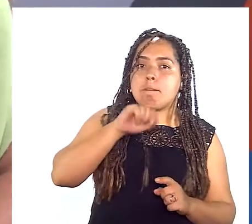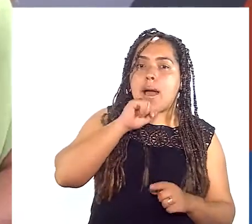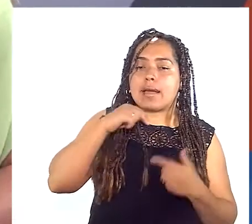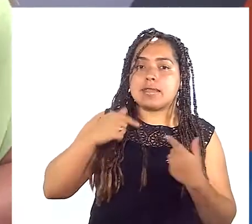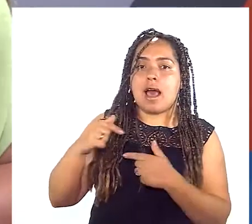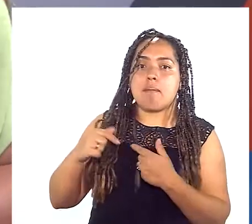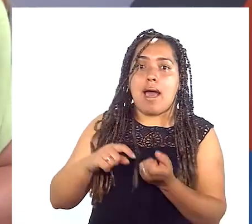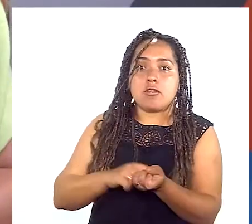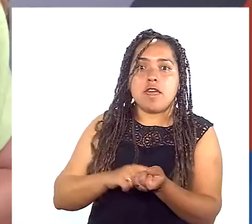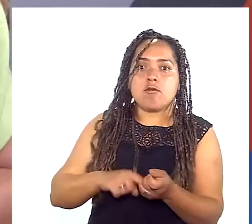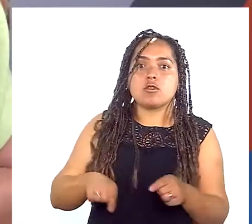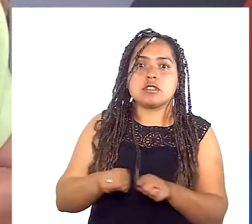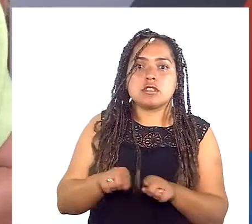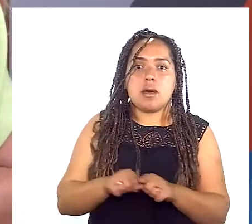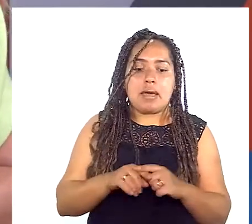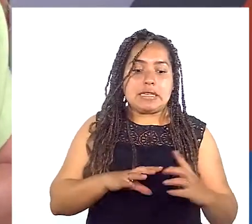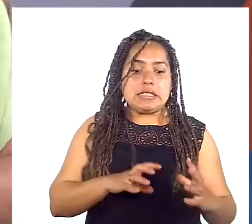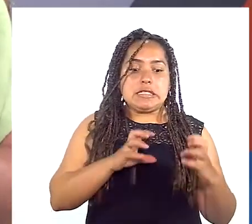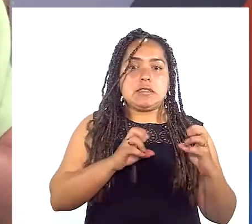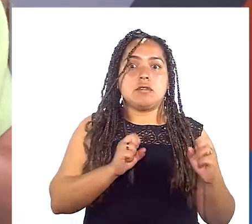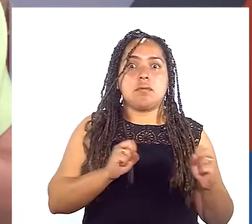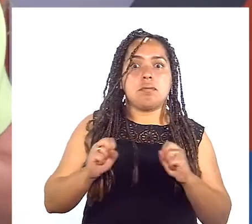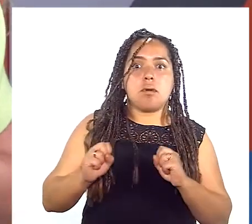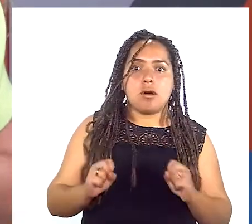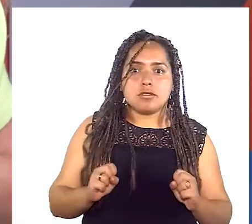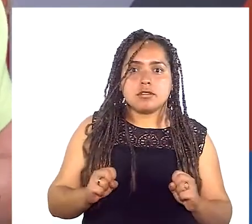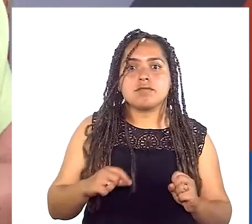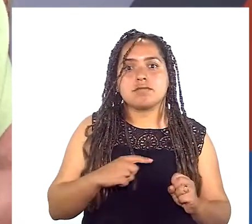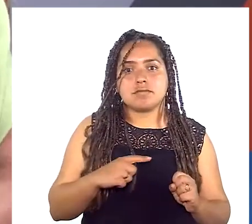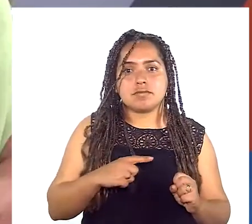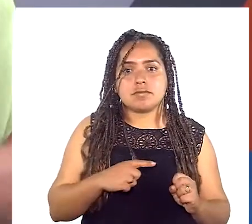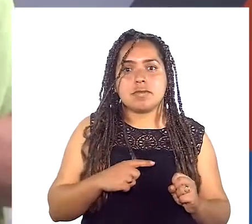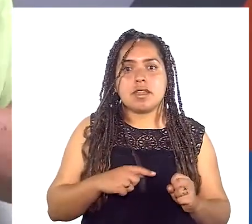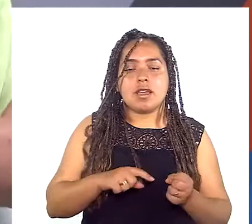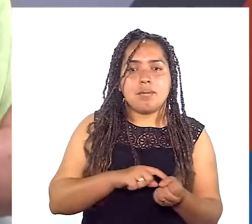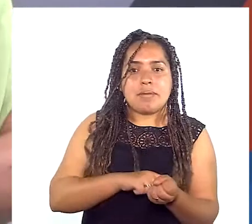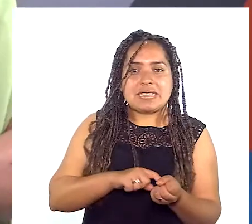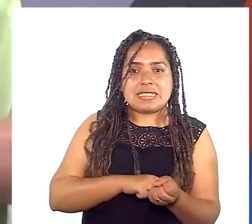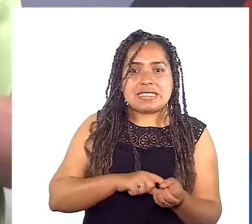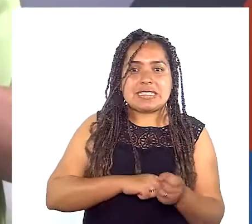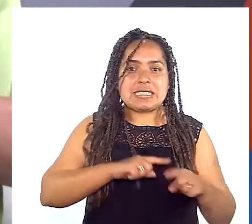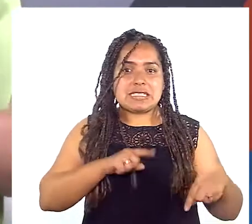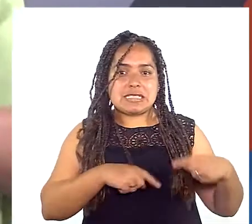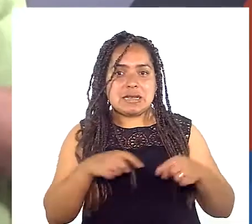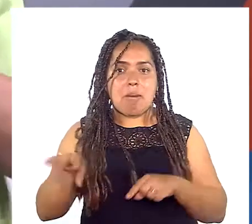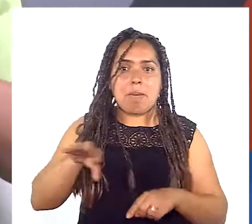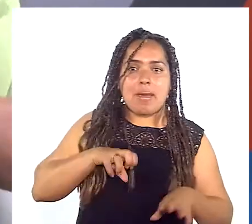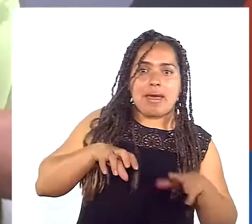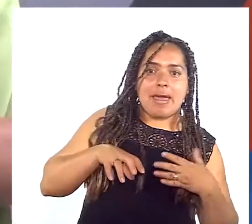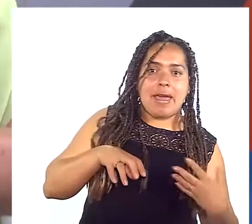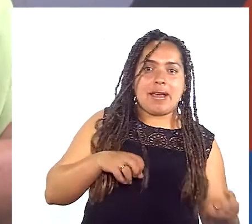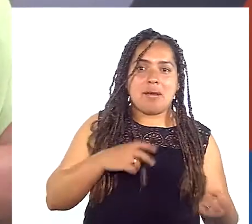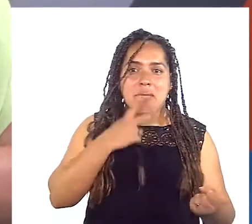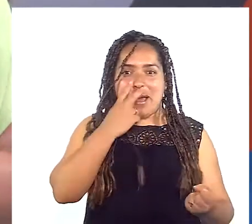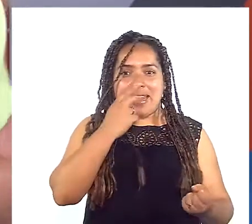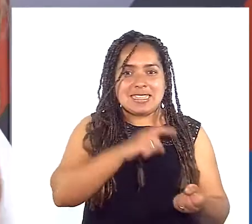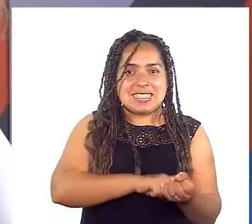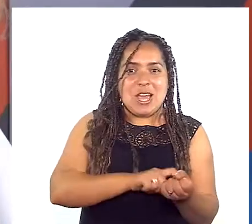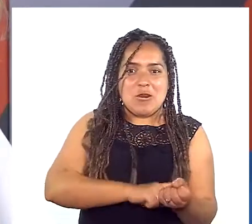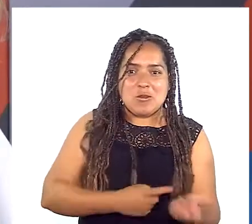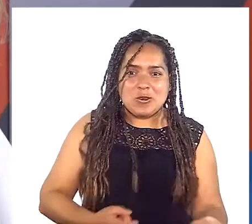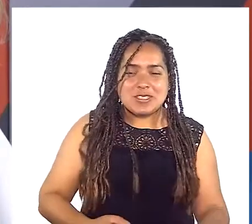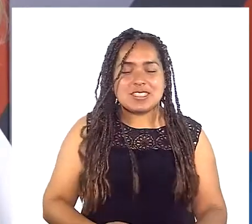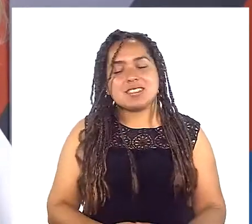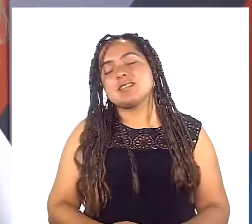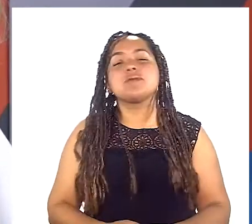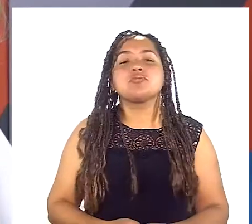nervosa, o pai que já está em casa no home office começa a ficar nervoso, e aí a geração do nervosismo vai aumentando e é ruim